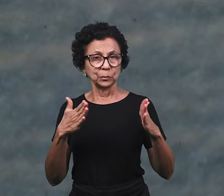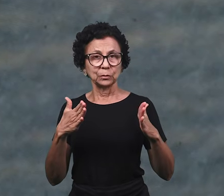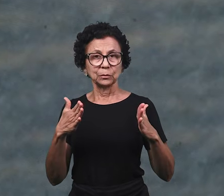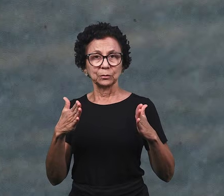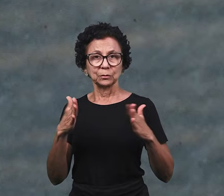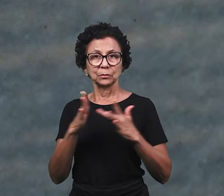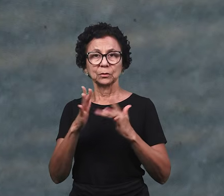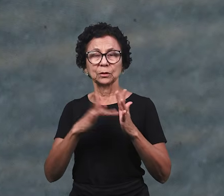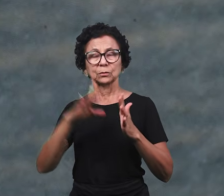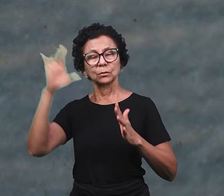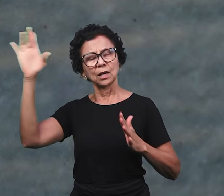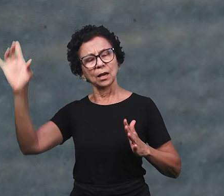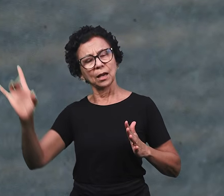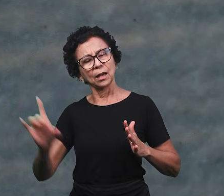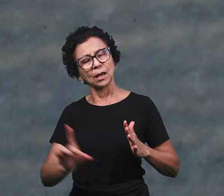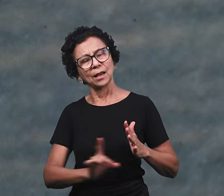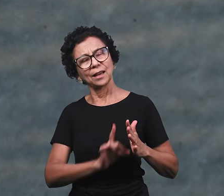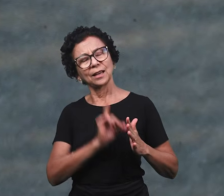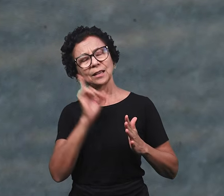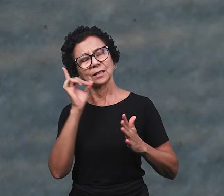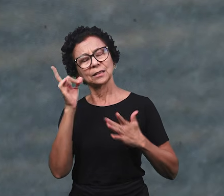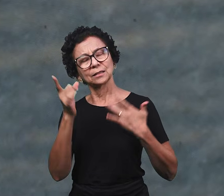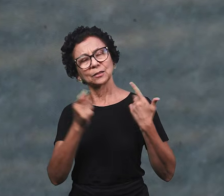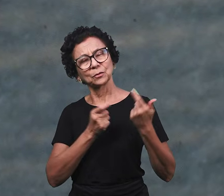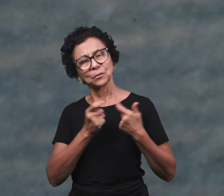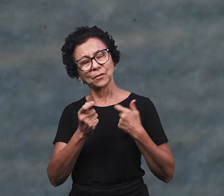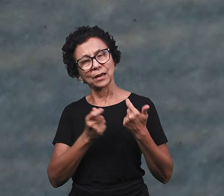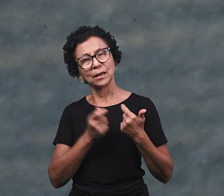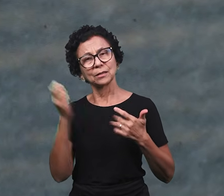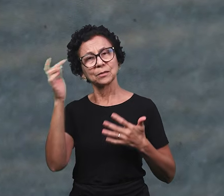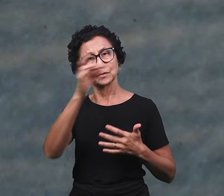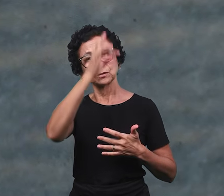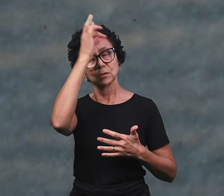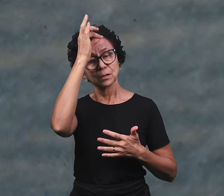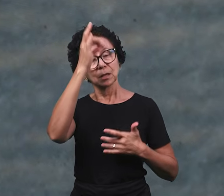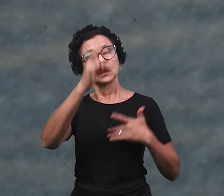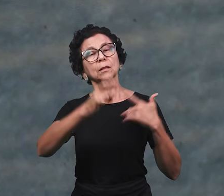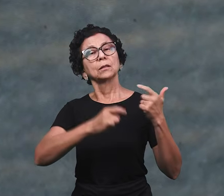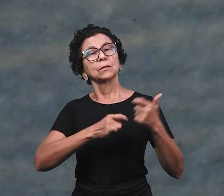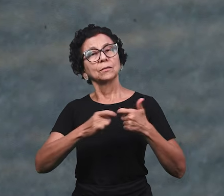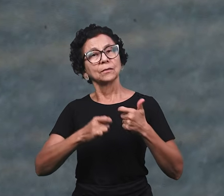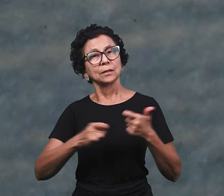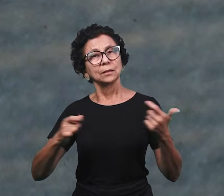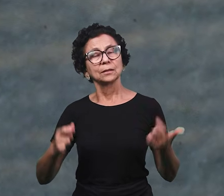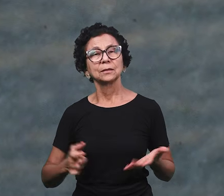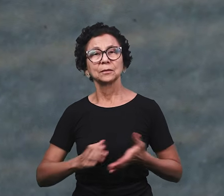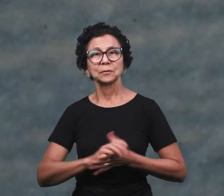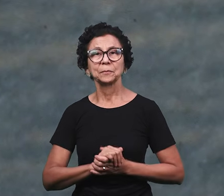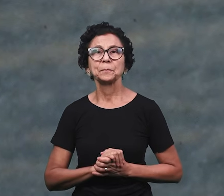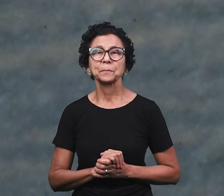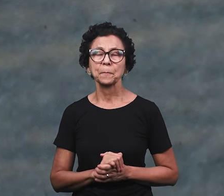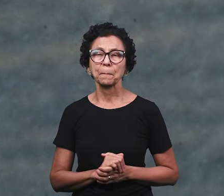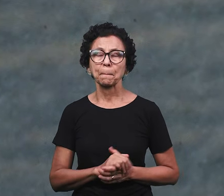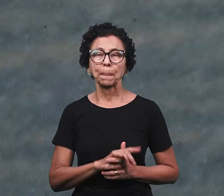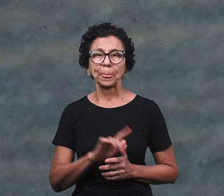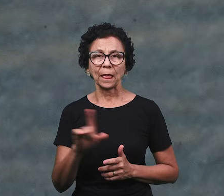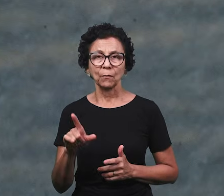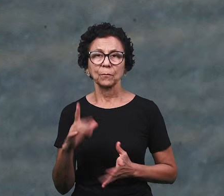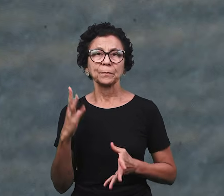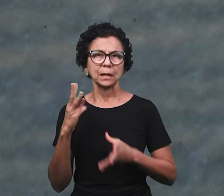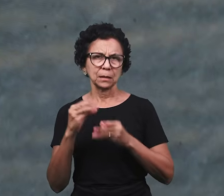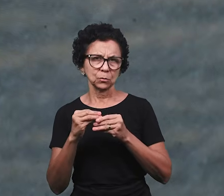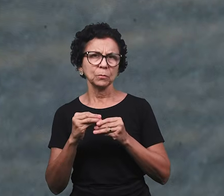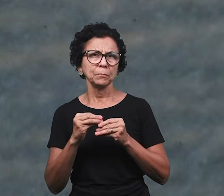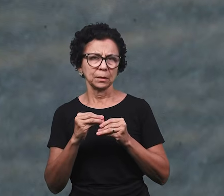Jesus entra como nosso Salvador e nós passamos a ter o coração cheio do Espírito Santo, eu vou usar uma expressão aqui para a gente entender mais fácil, não é